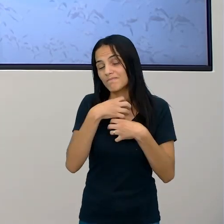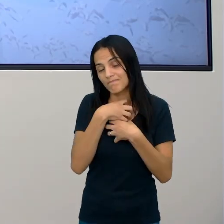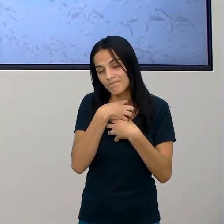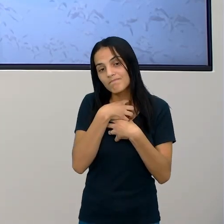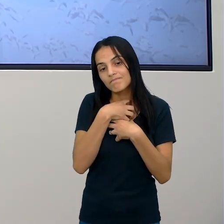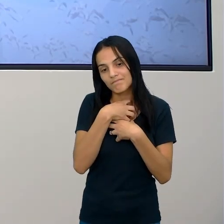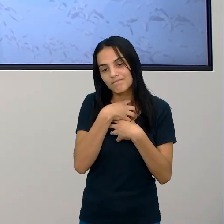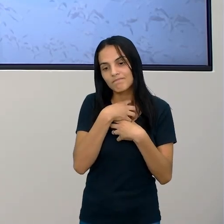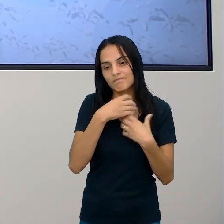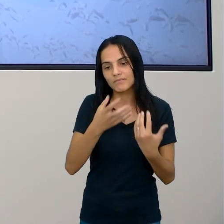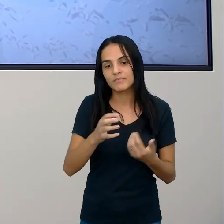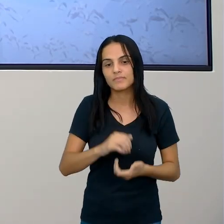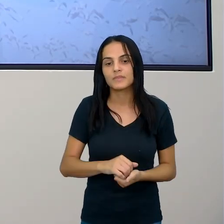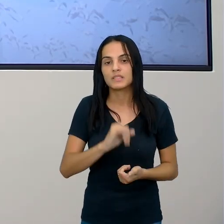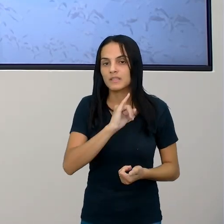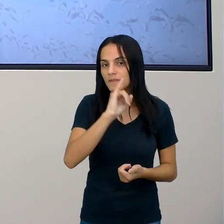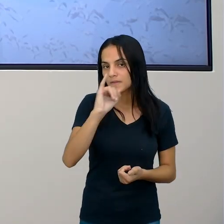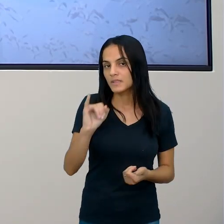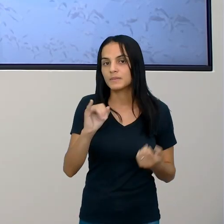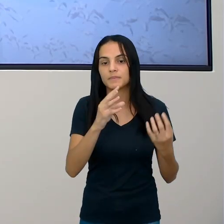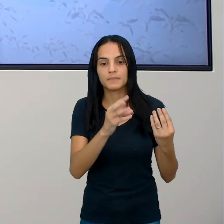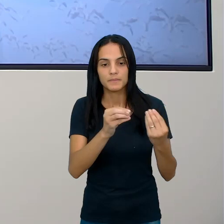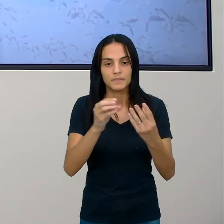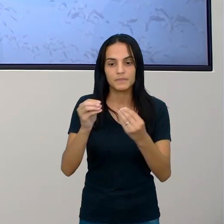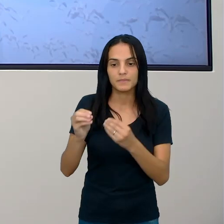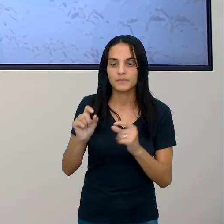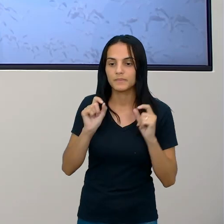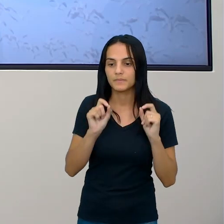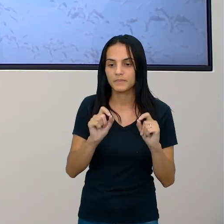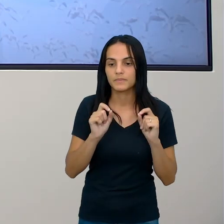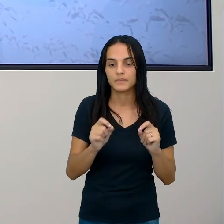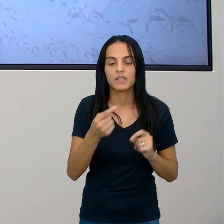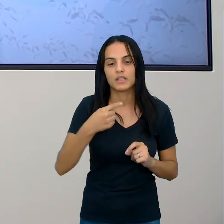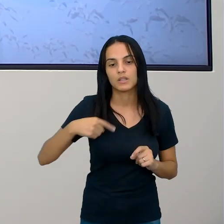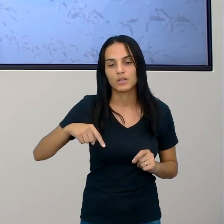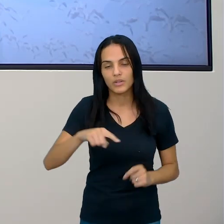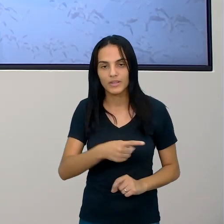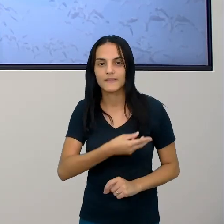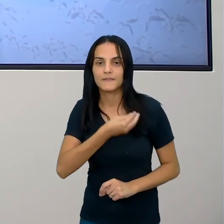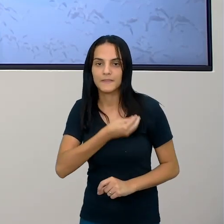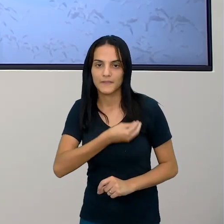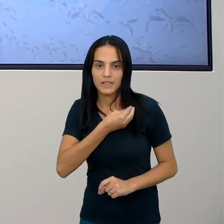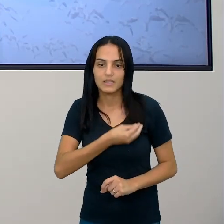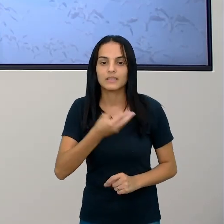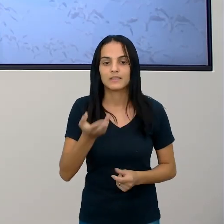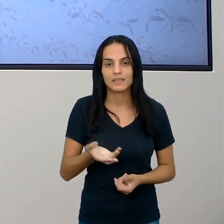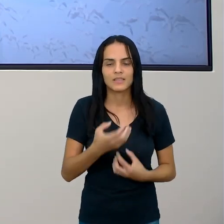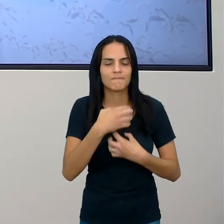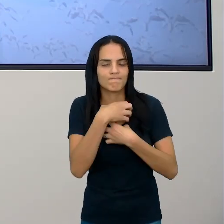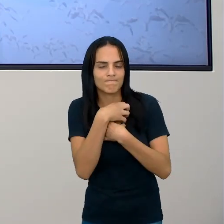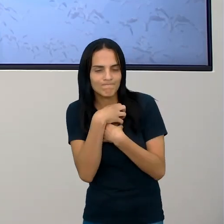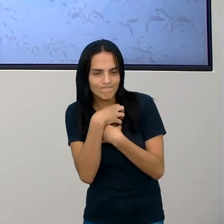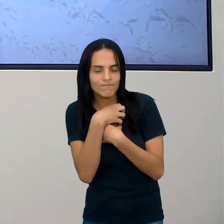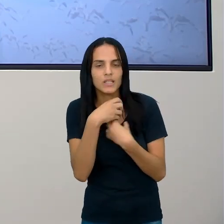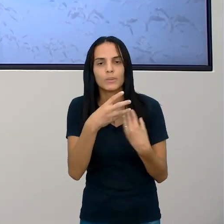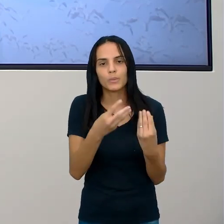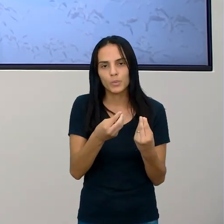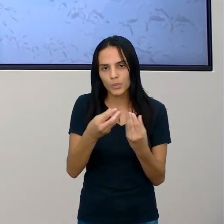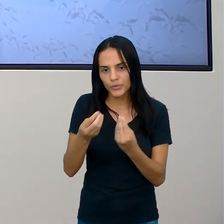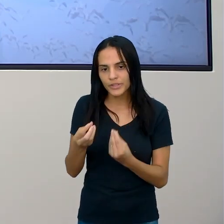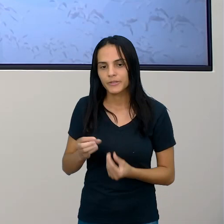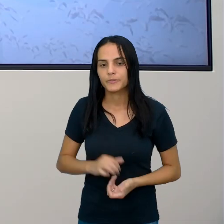que nos diz muito, né, a respeito da nossa existência, né, que nos sensibiliza,